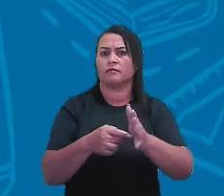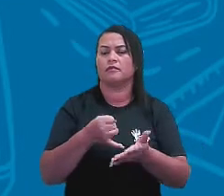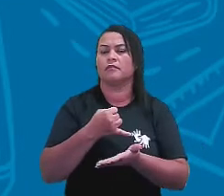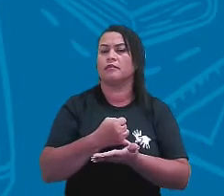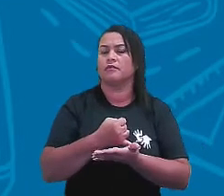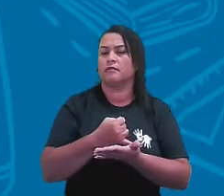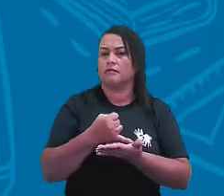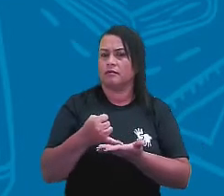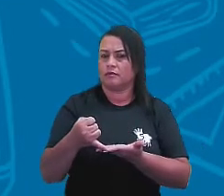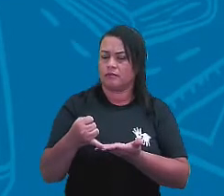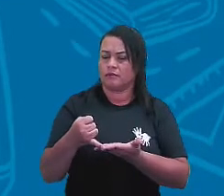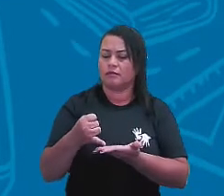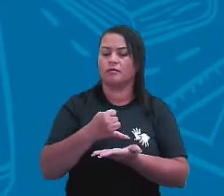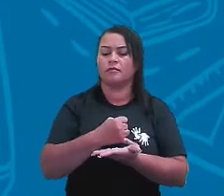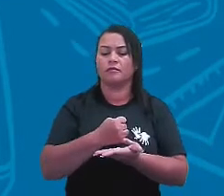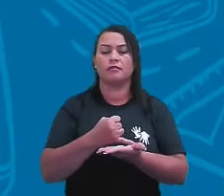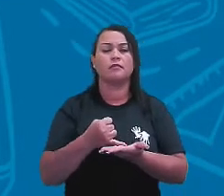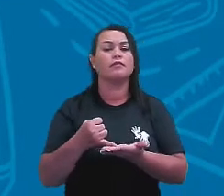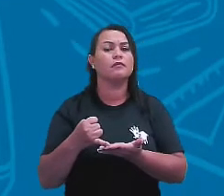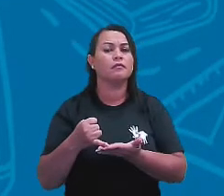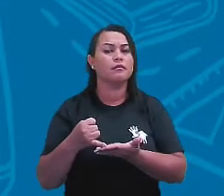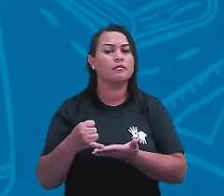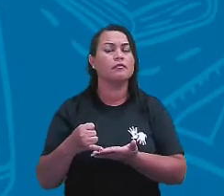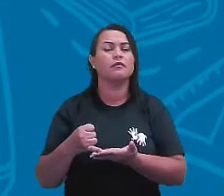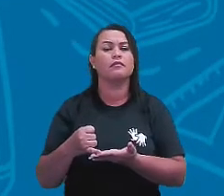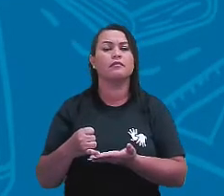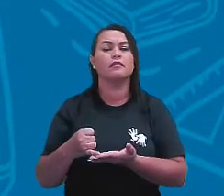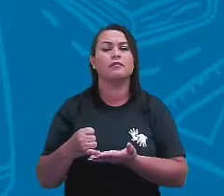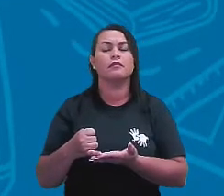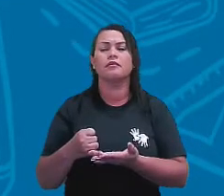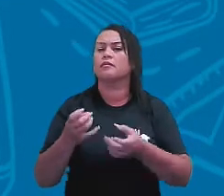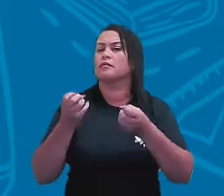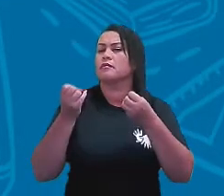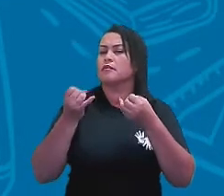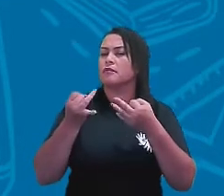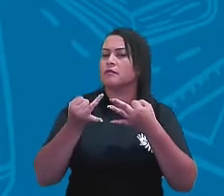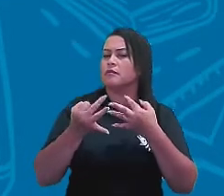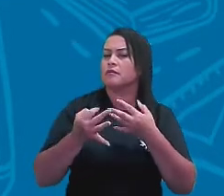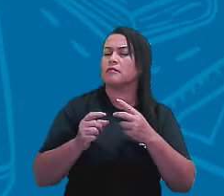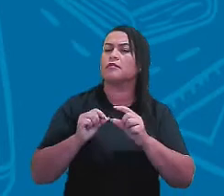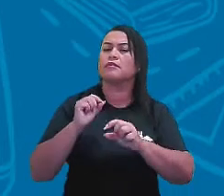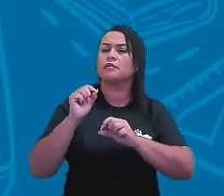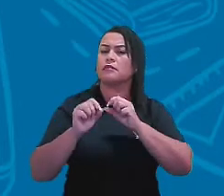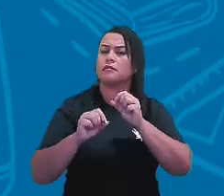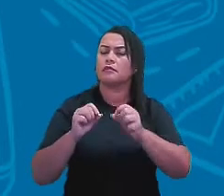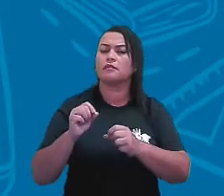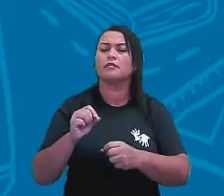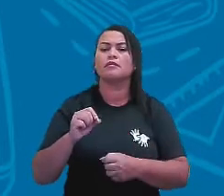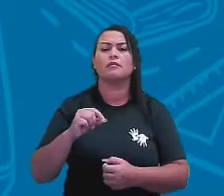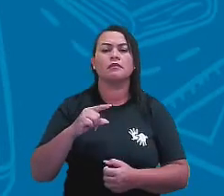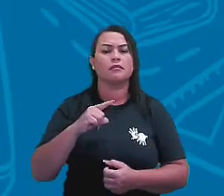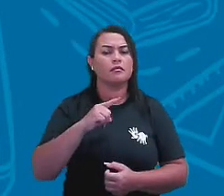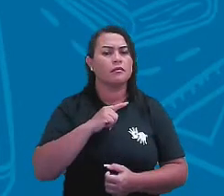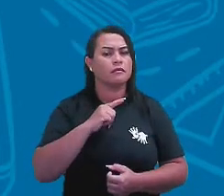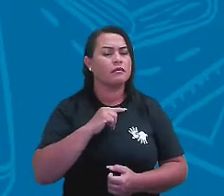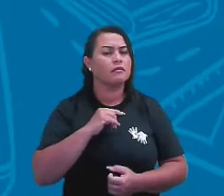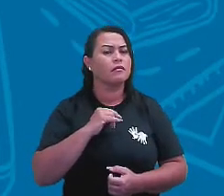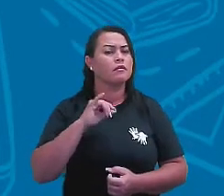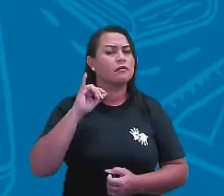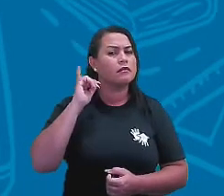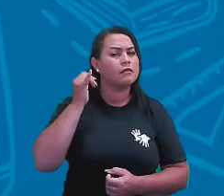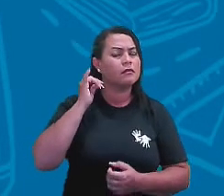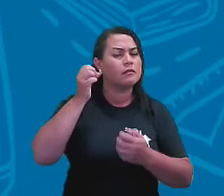na introdução, onde a gente vai falar do que vai ser vivido, do que vai ser contado